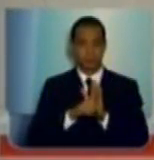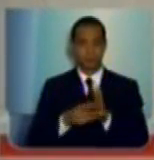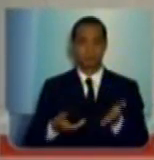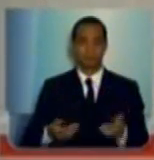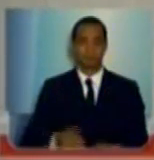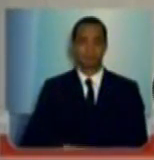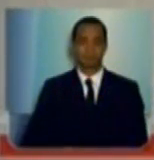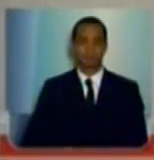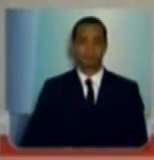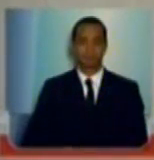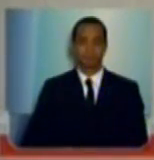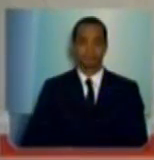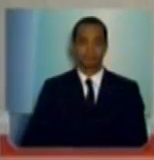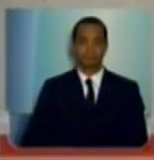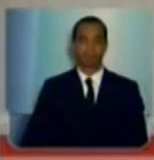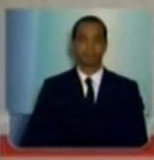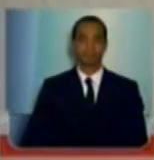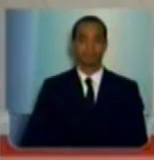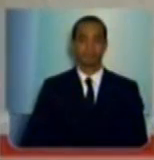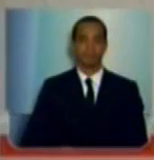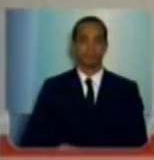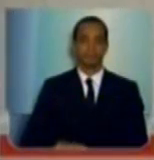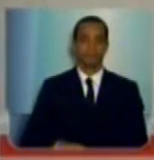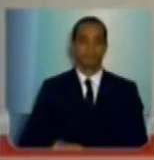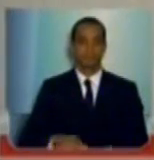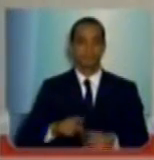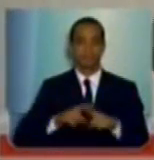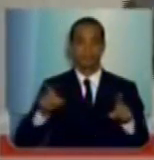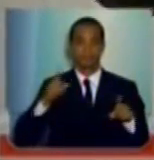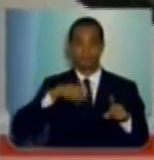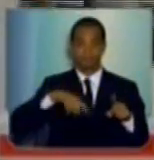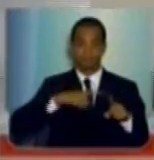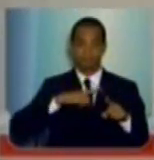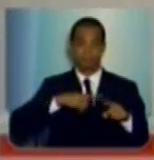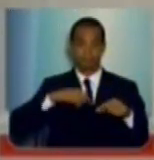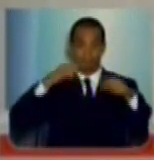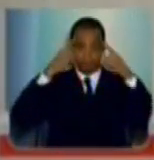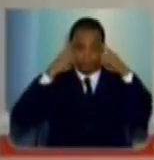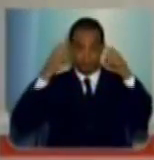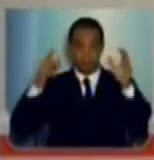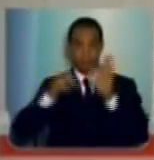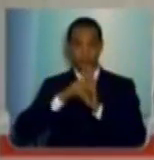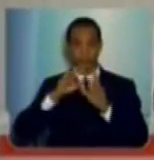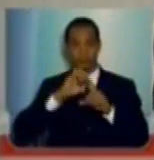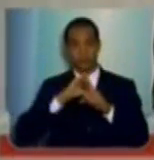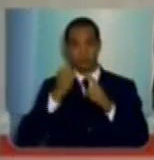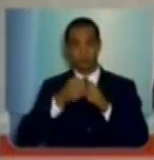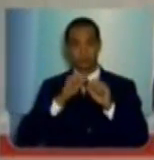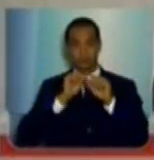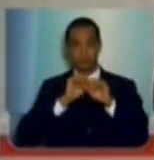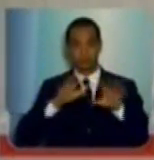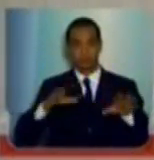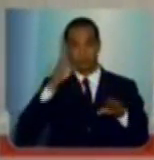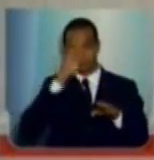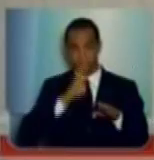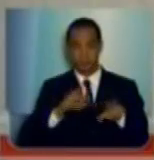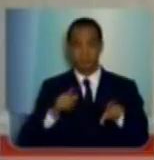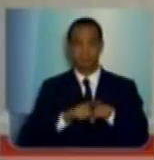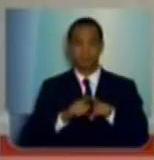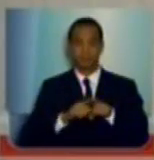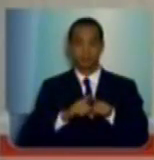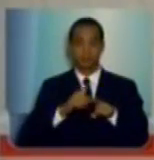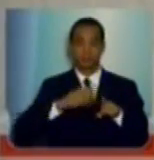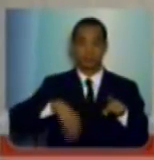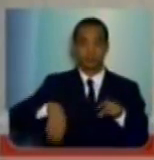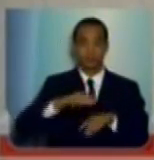eh nós temos aqui a clareza de que a violência permeia toda a sociedade brasileira e uma boa